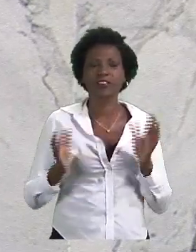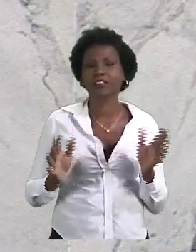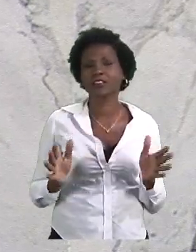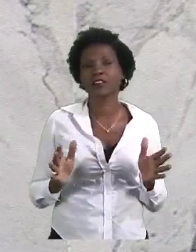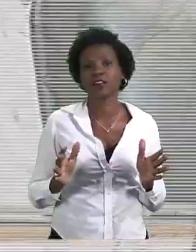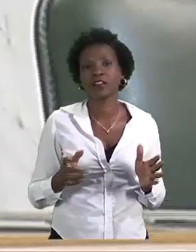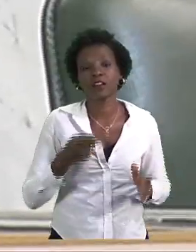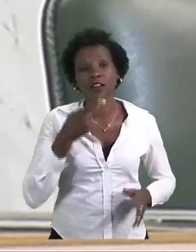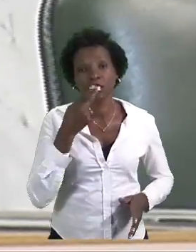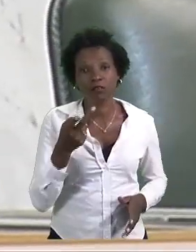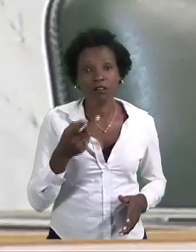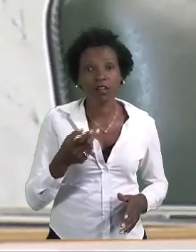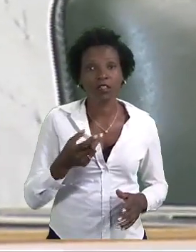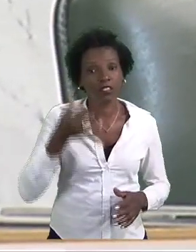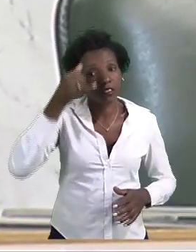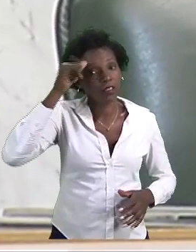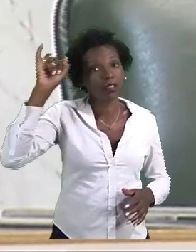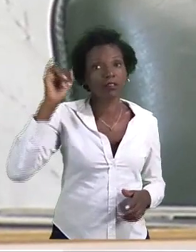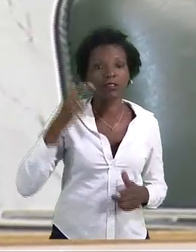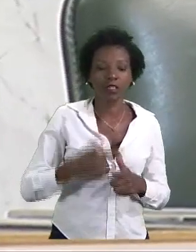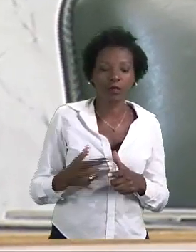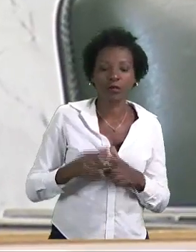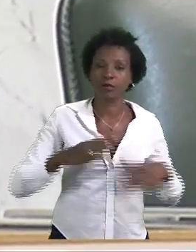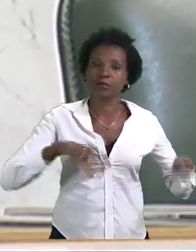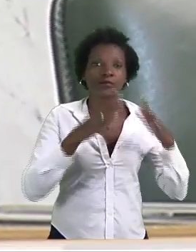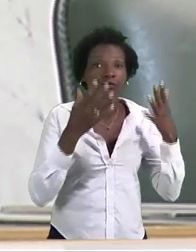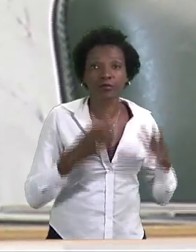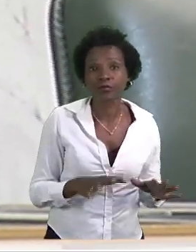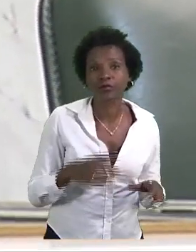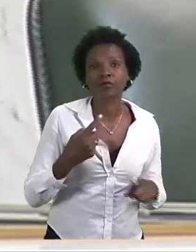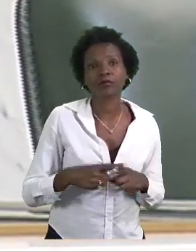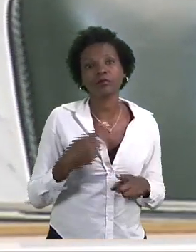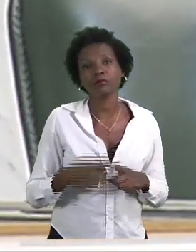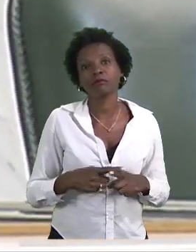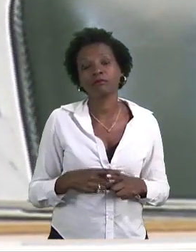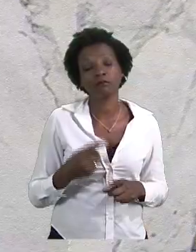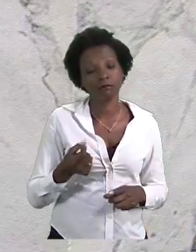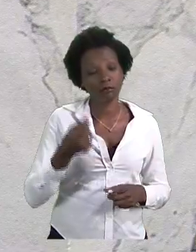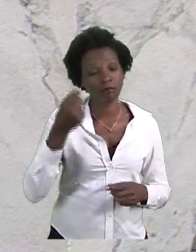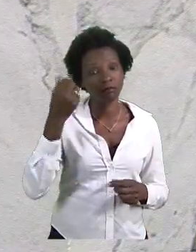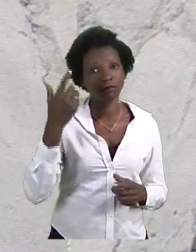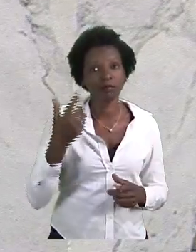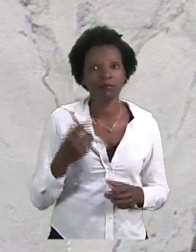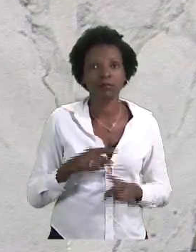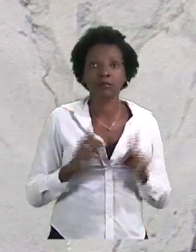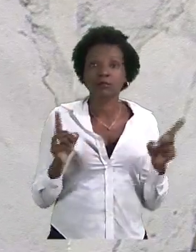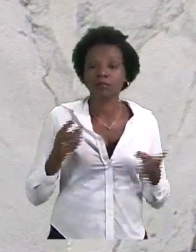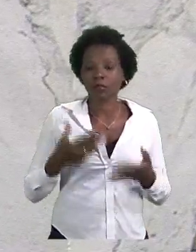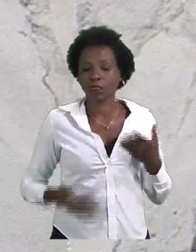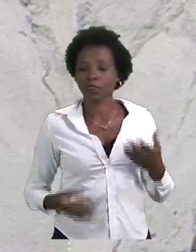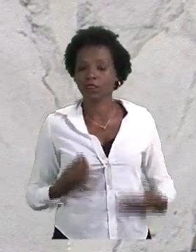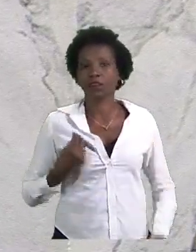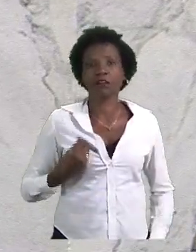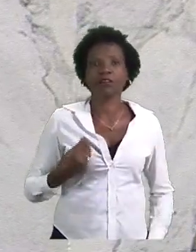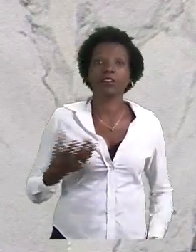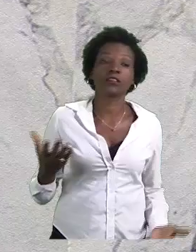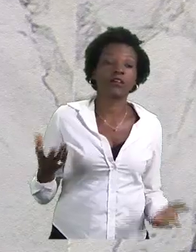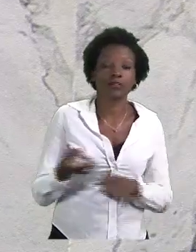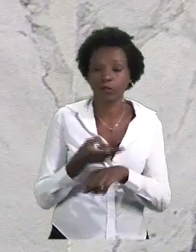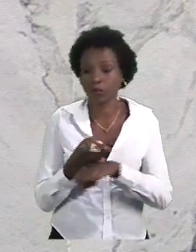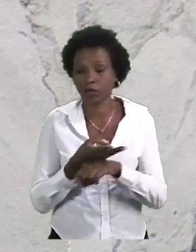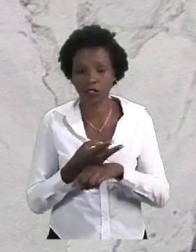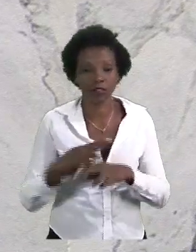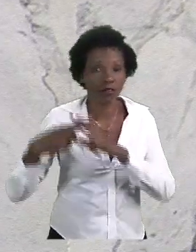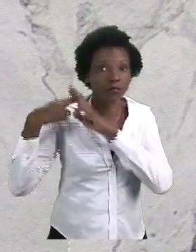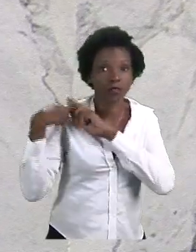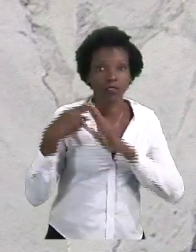ninguém quer prevenir, porque custa caro. Aí, quando se perde vidas, fica no desespero de um apontar o dedo para o outro para achar quem é o culpado daquela